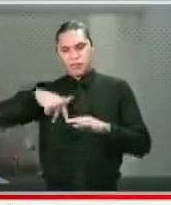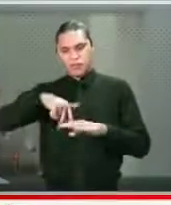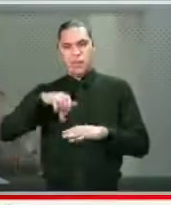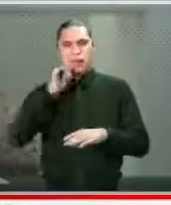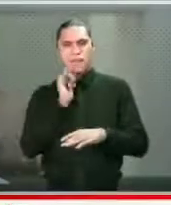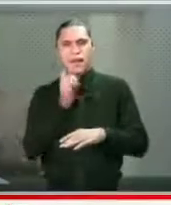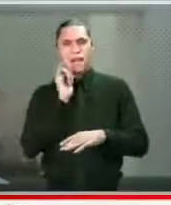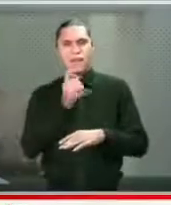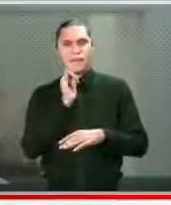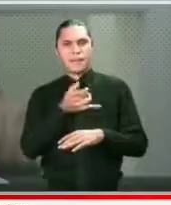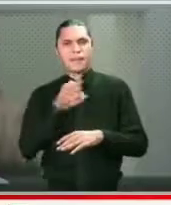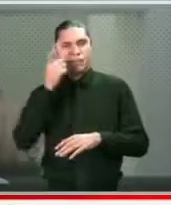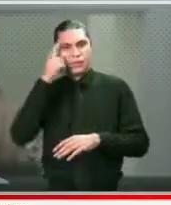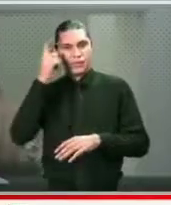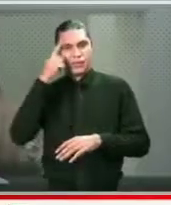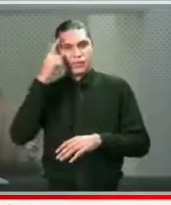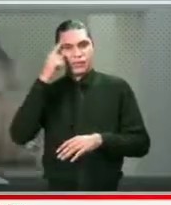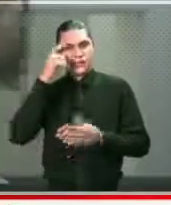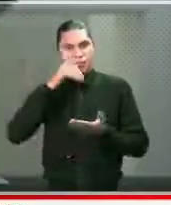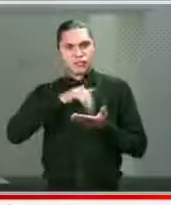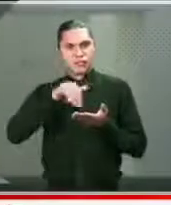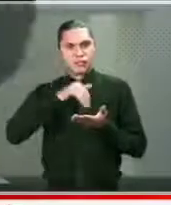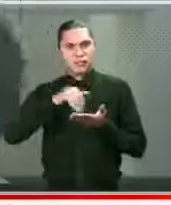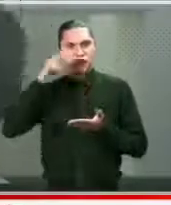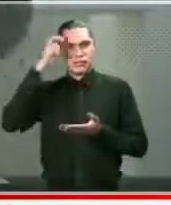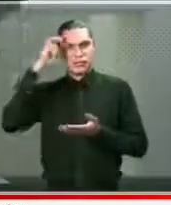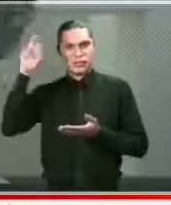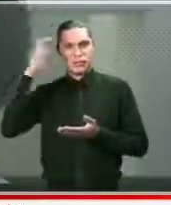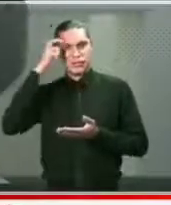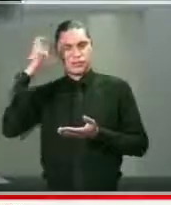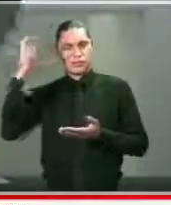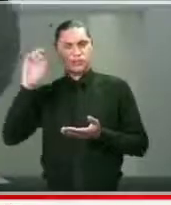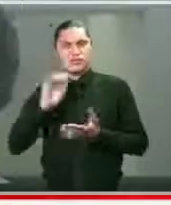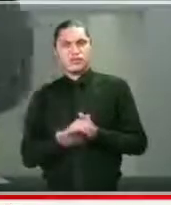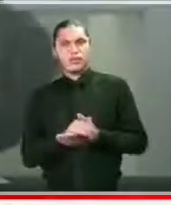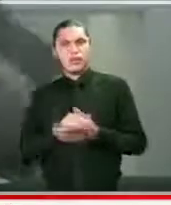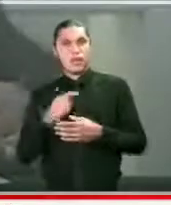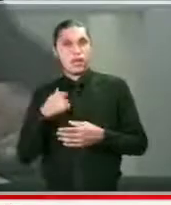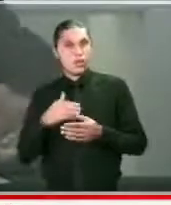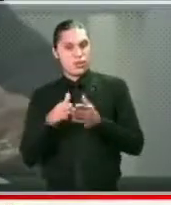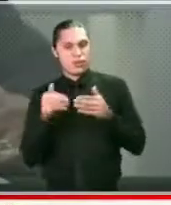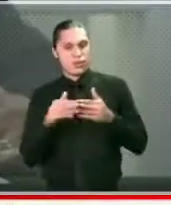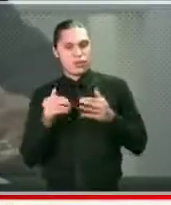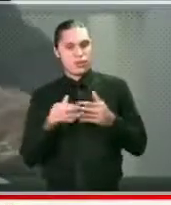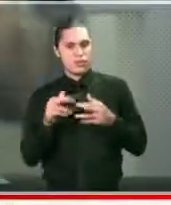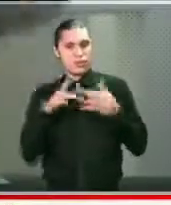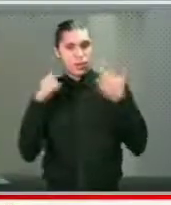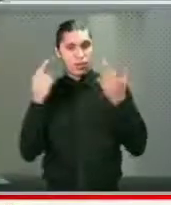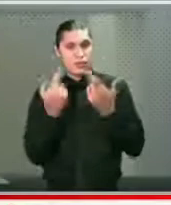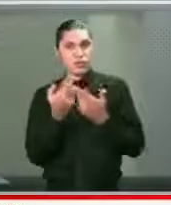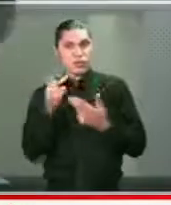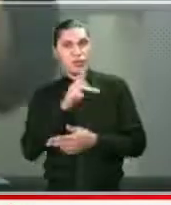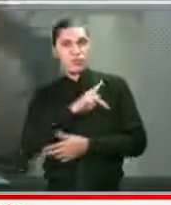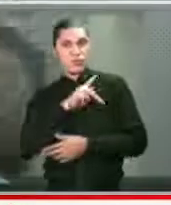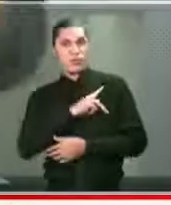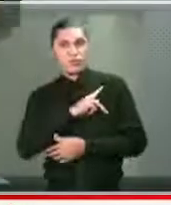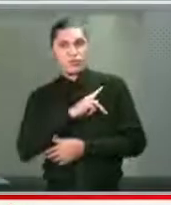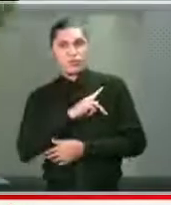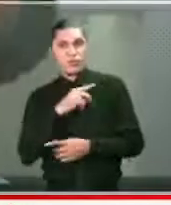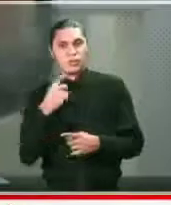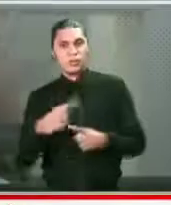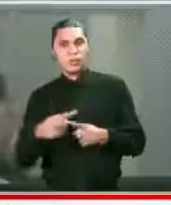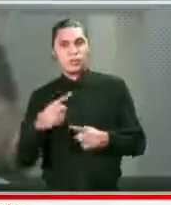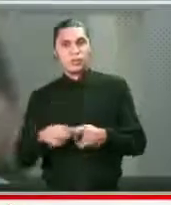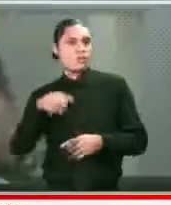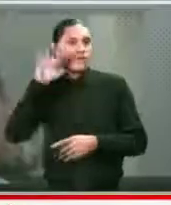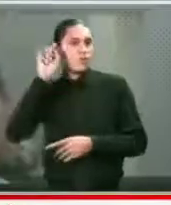pensa até Cut e eu tô chamando uma audiência pública eu quero ouvir a